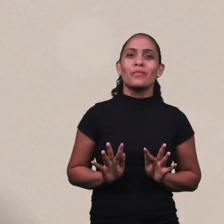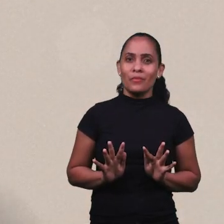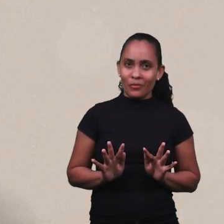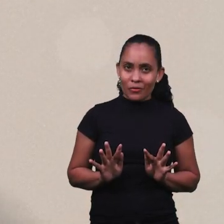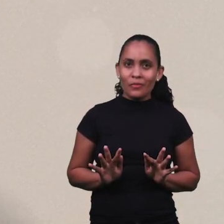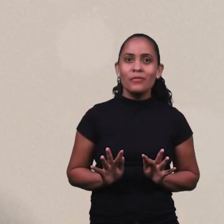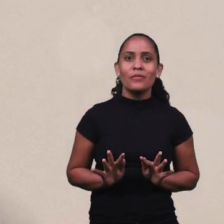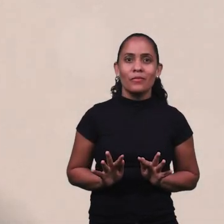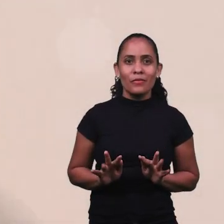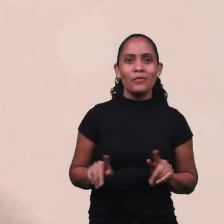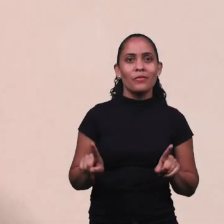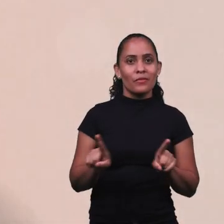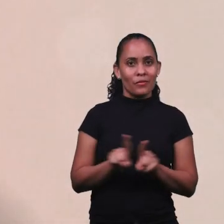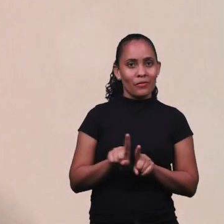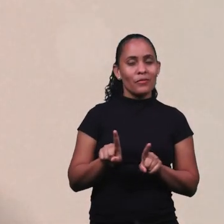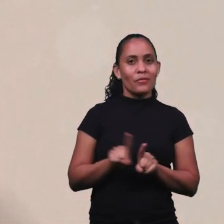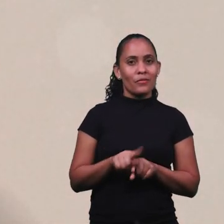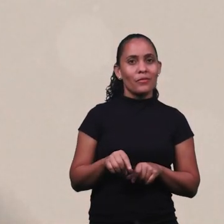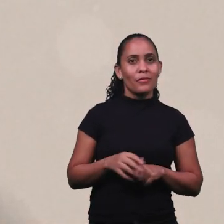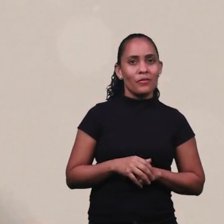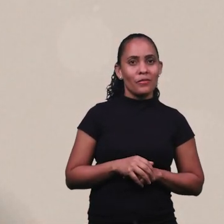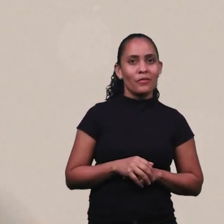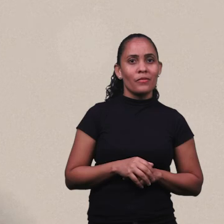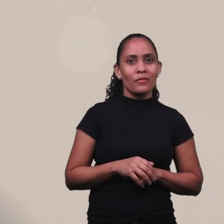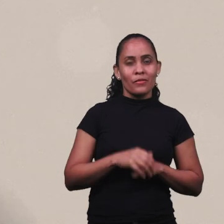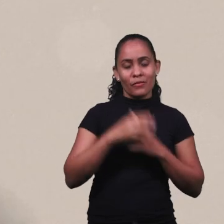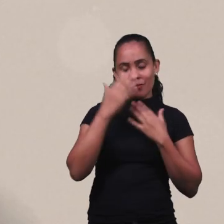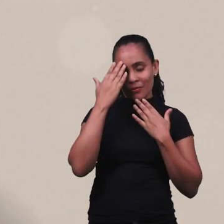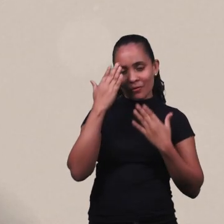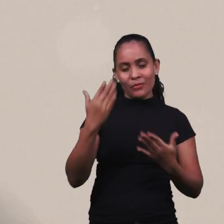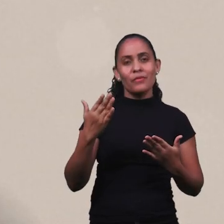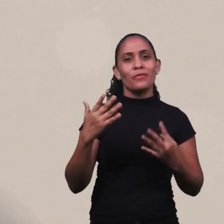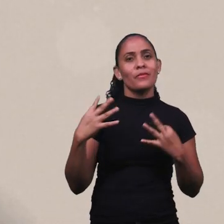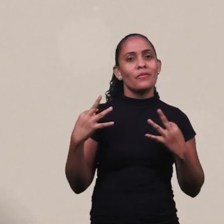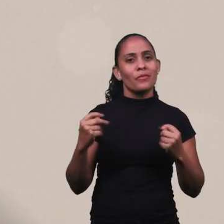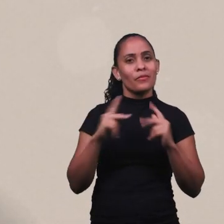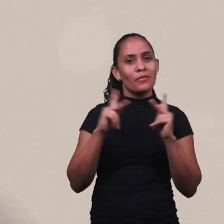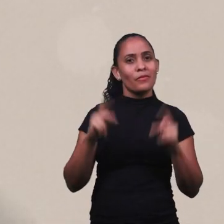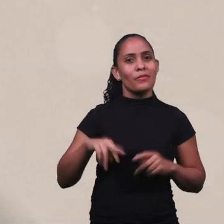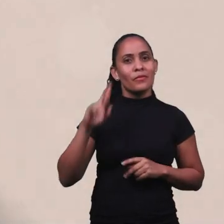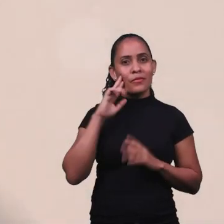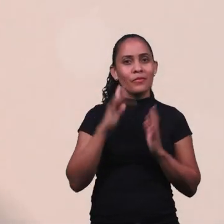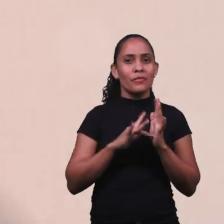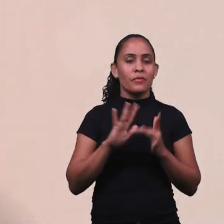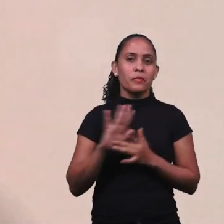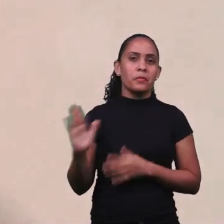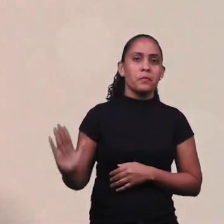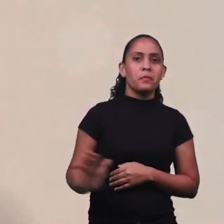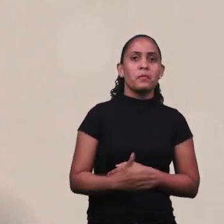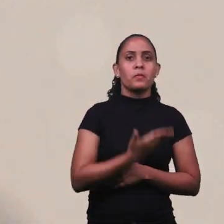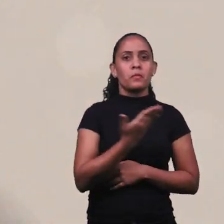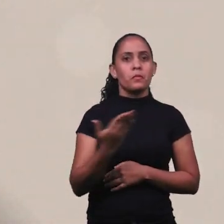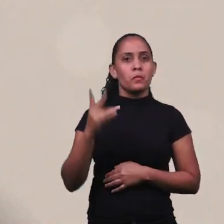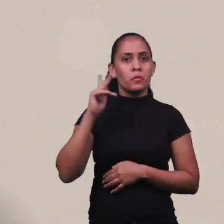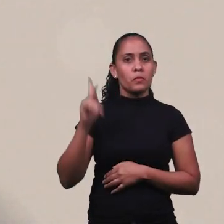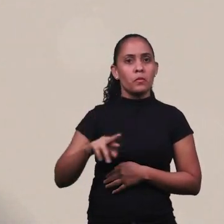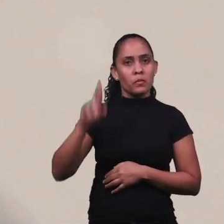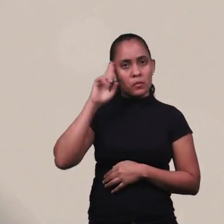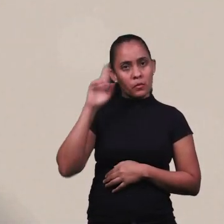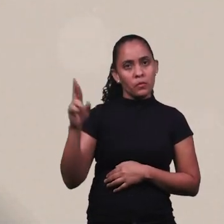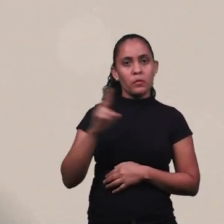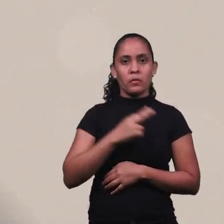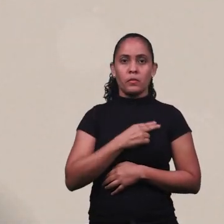com ele, na Paquitano. Muito obrigado por tudo. A paz do Senhor a todos. A paz do Senhor. Meu nome